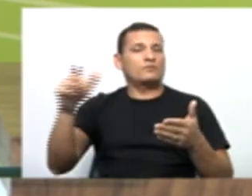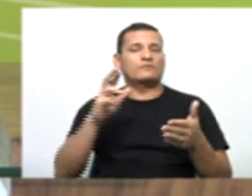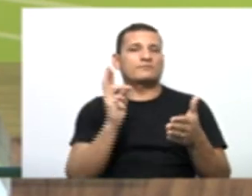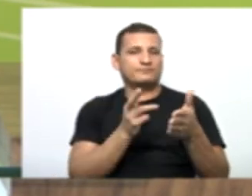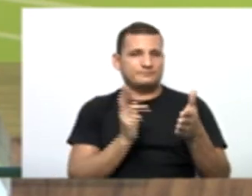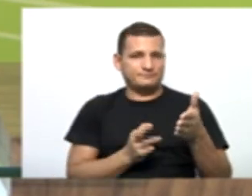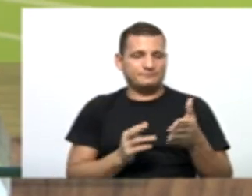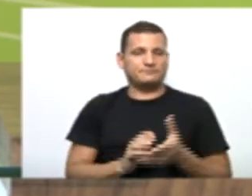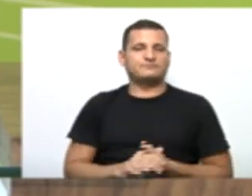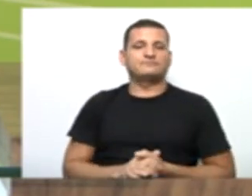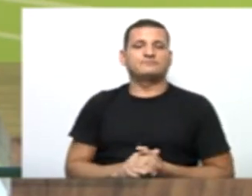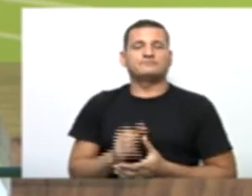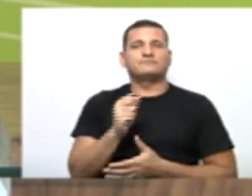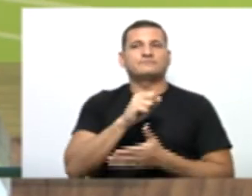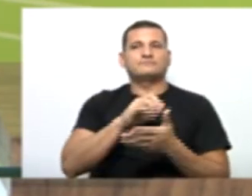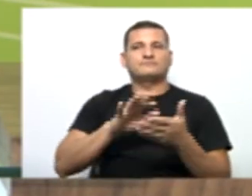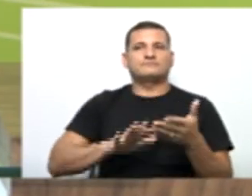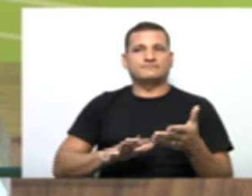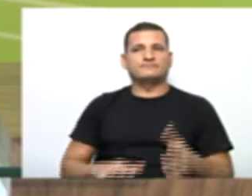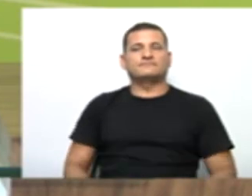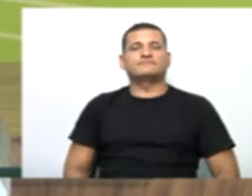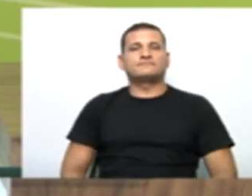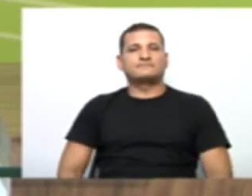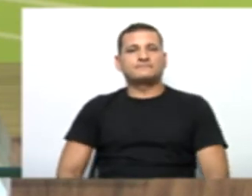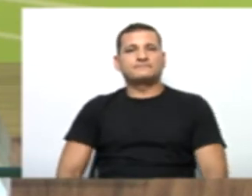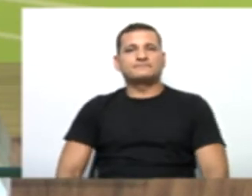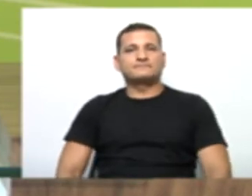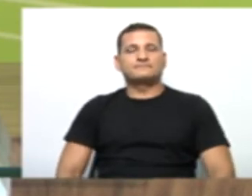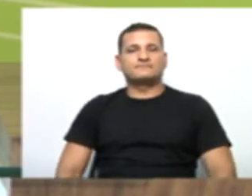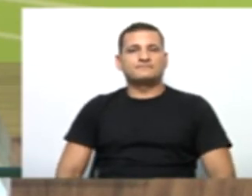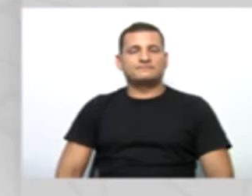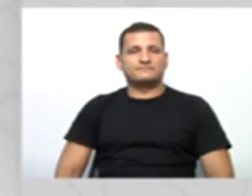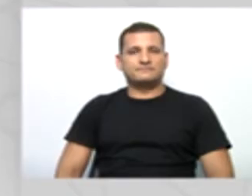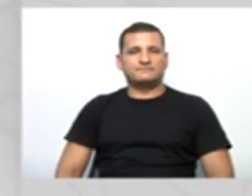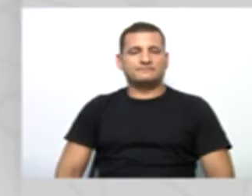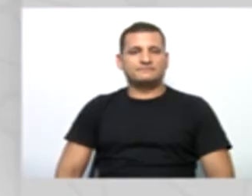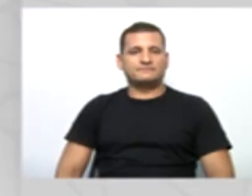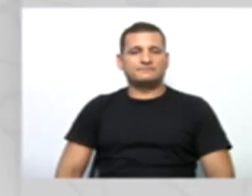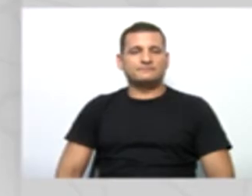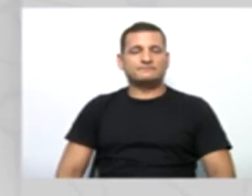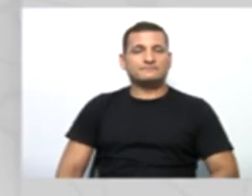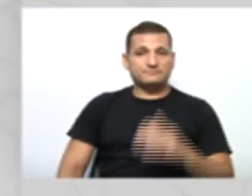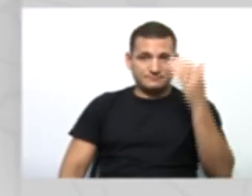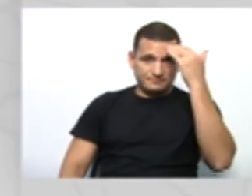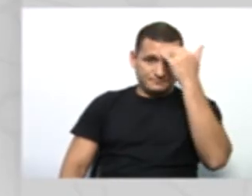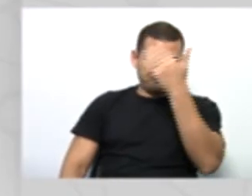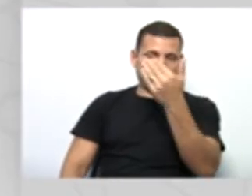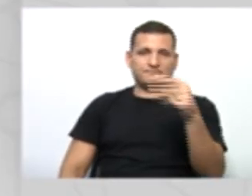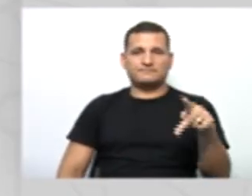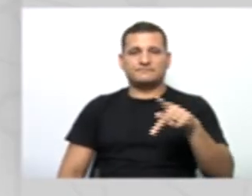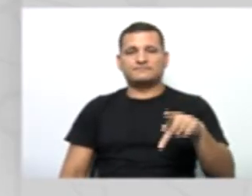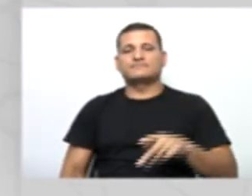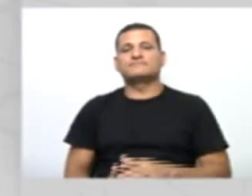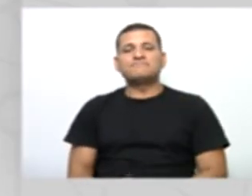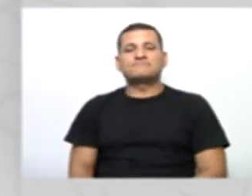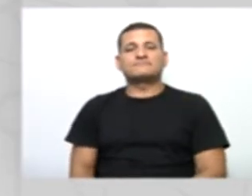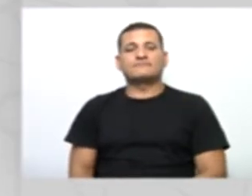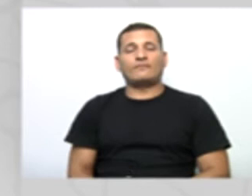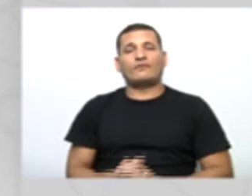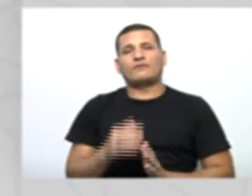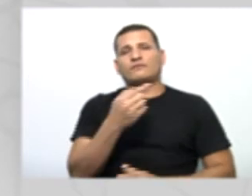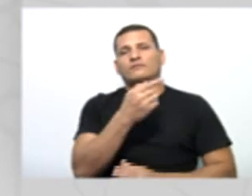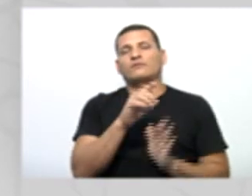respostas da nossa atividade de sala. Muito bem, professor Wesley, muito obrigado. E aqui o conceito